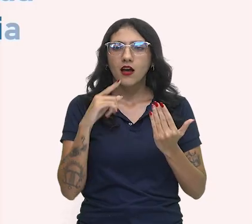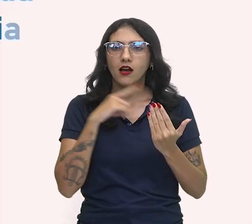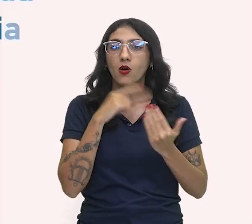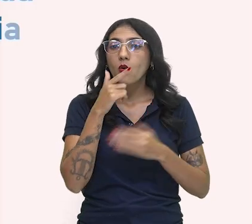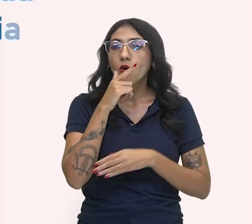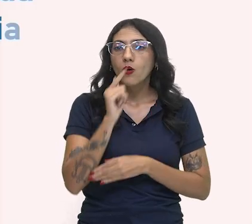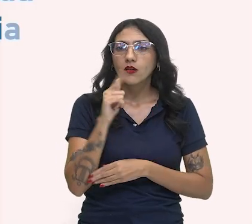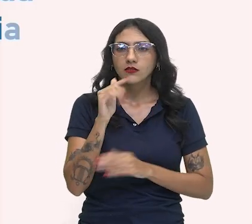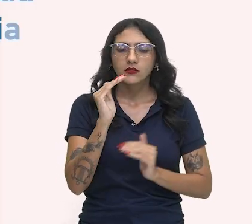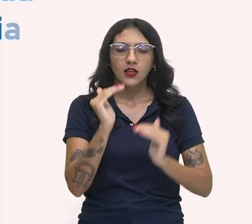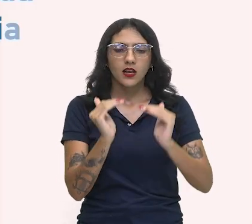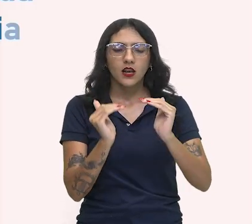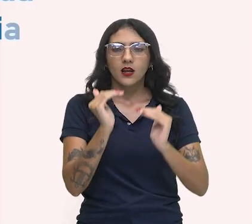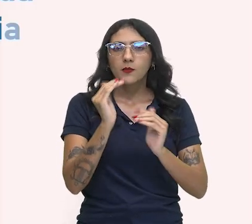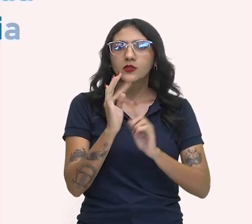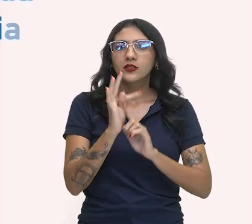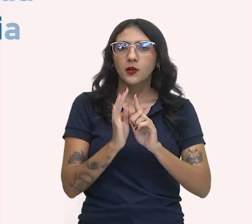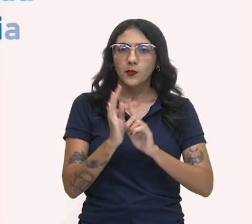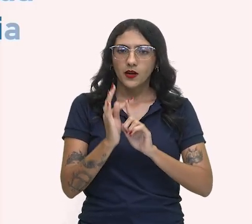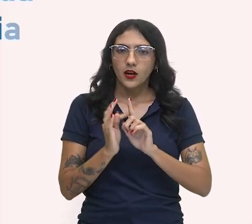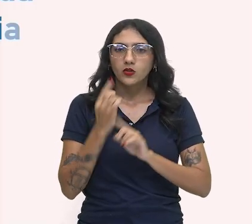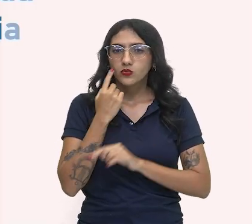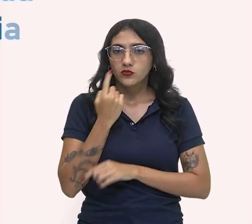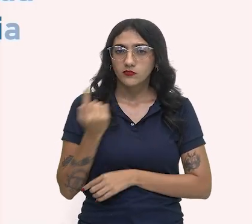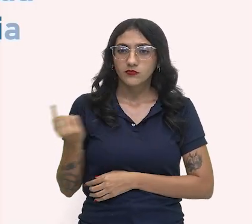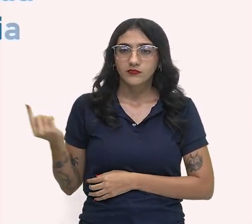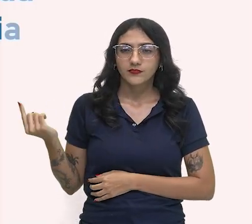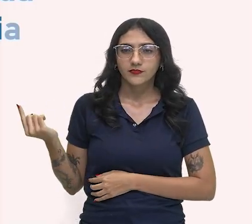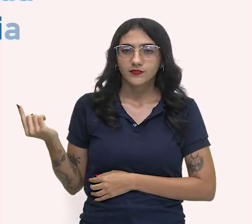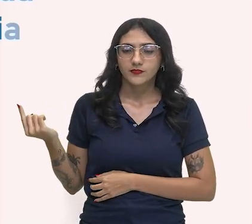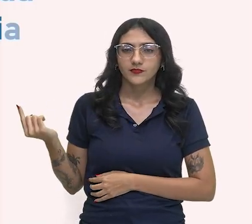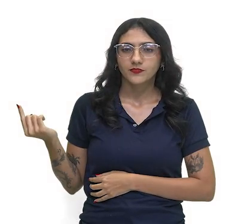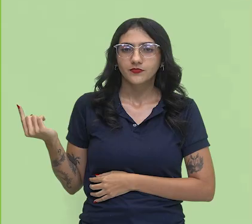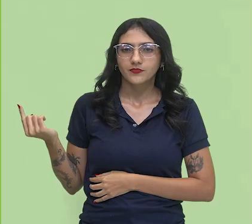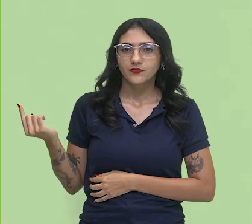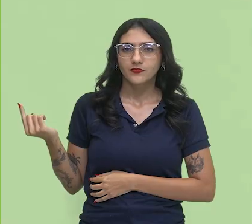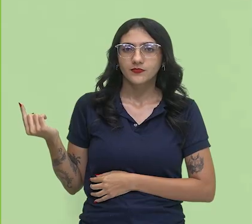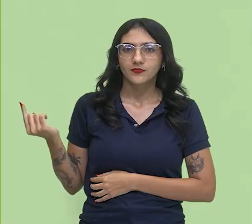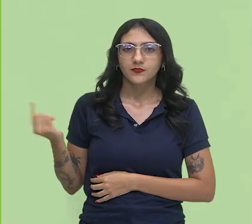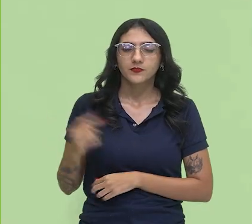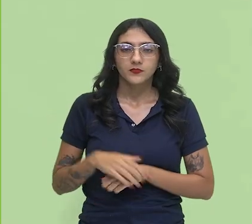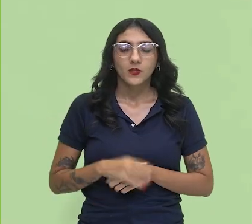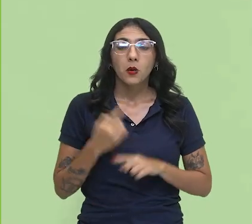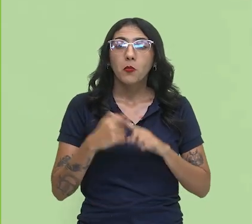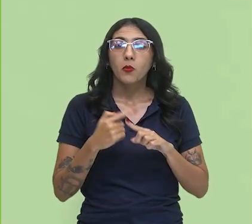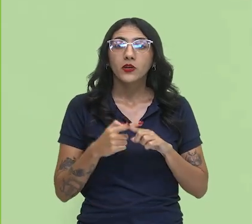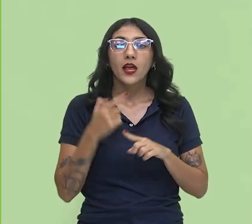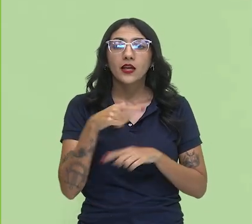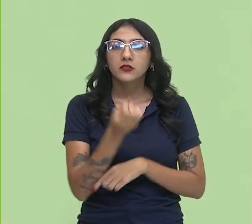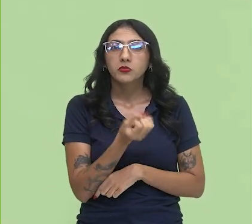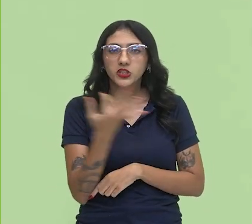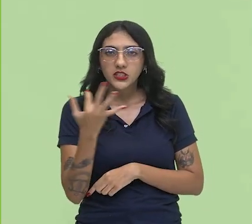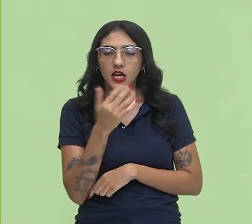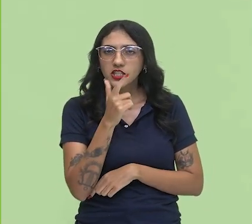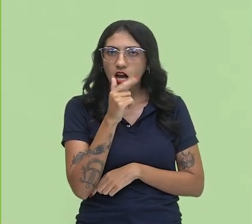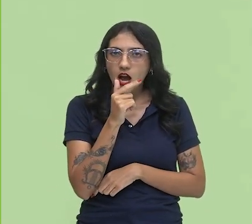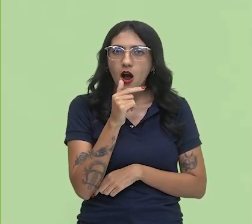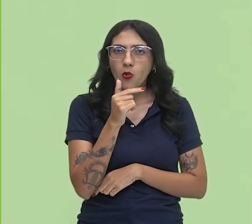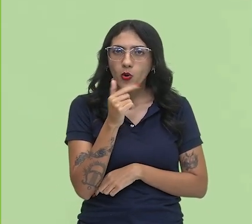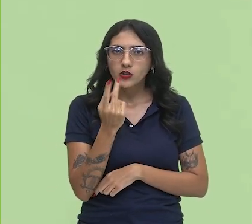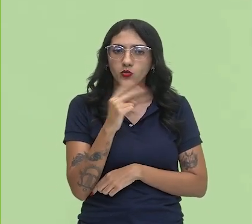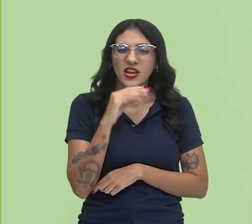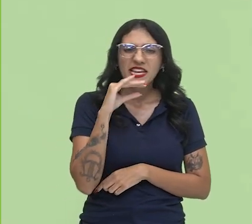equilíbrio térmico, né? O recipiente aí do meio está em equilíbrio térmico, porque essa quantidade de água que está misturada,